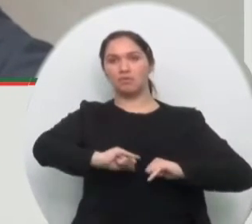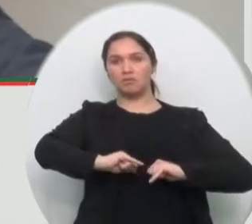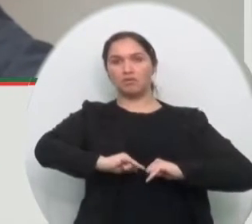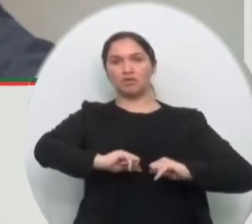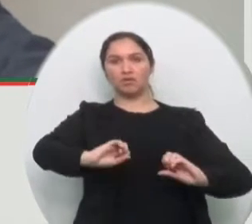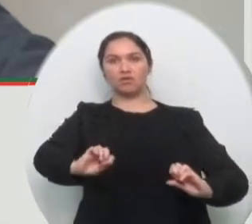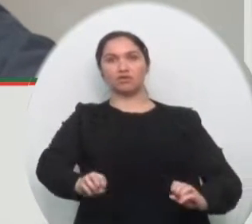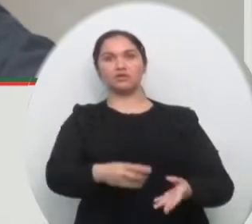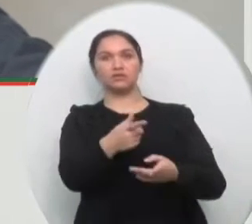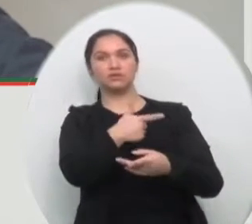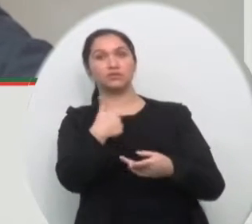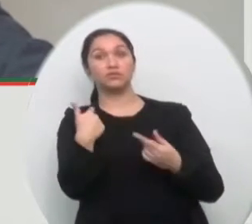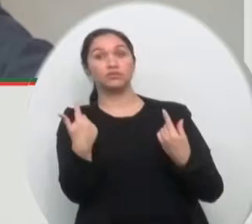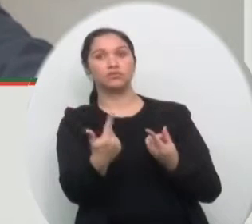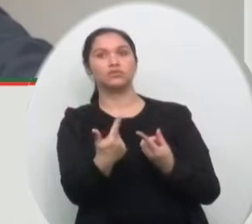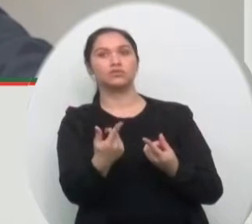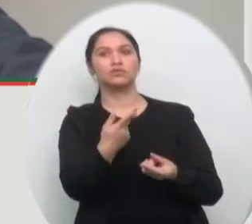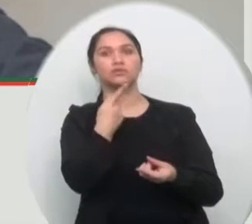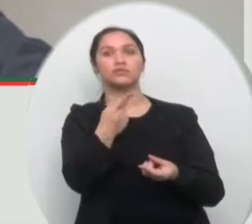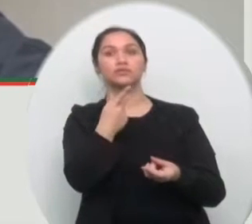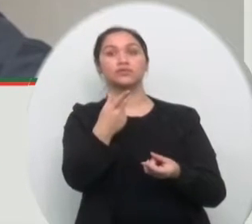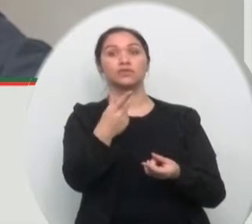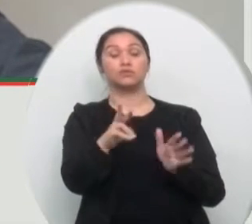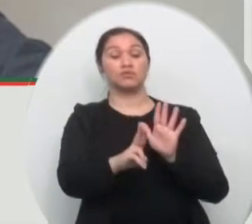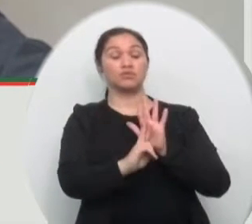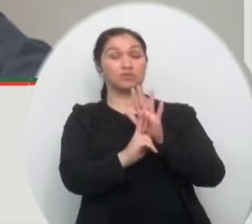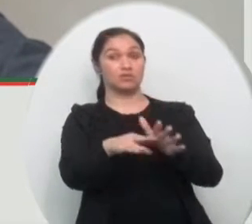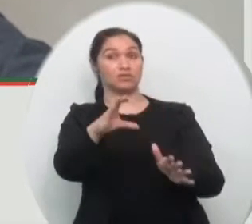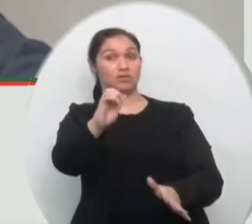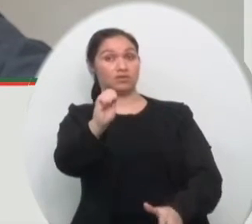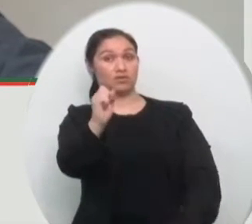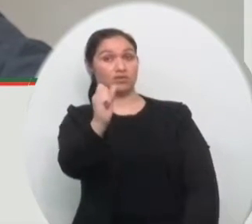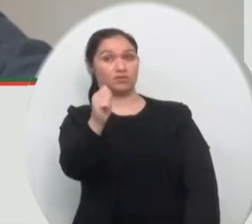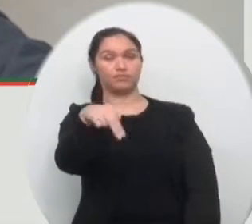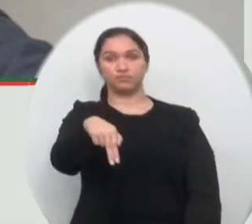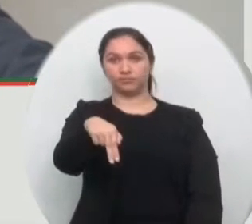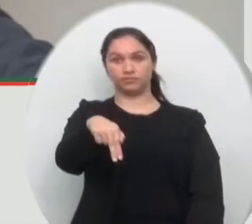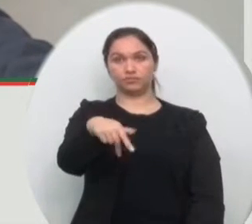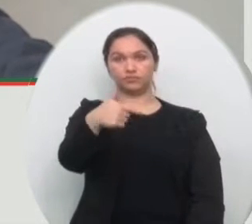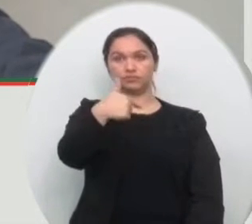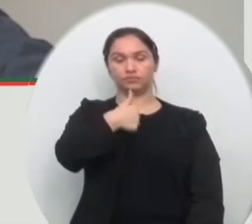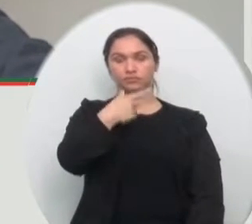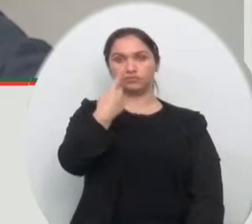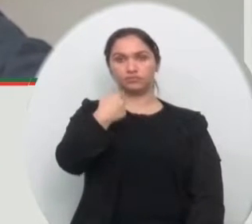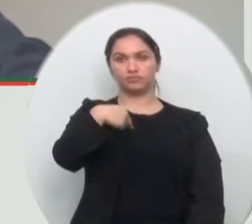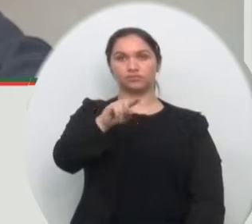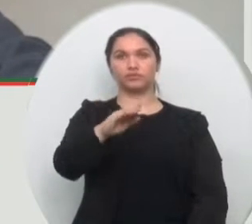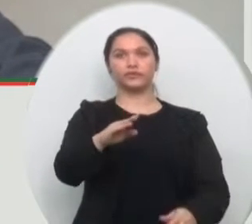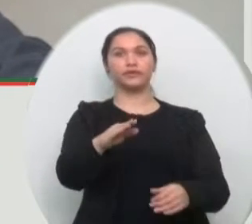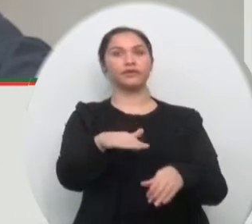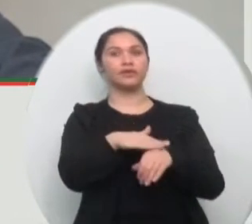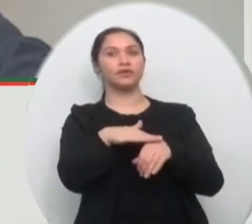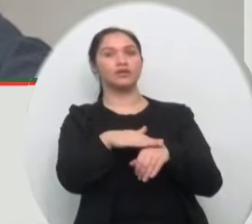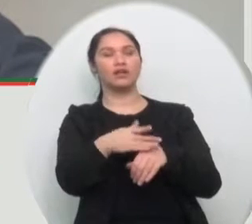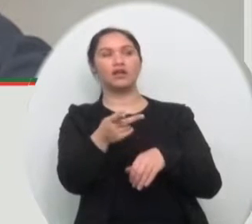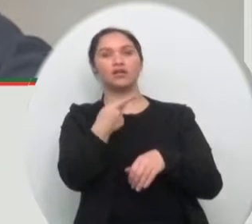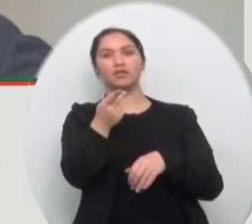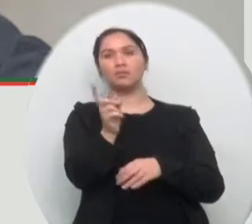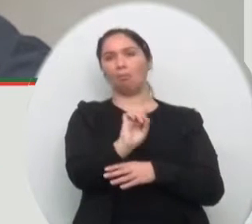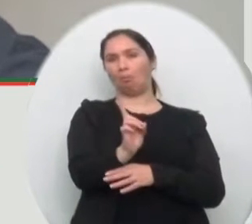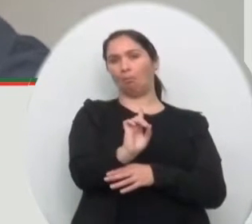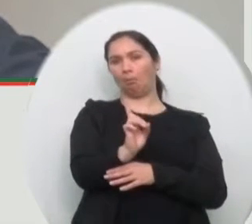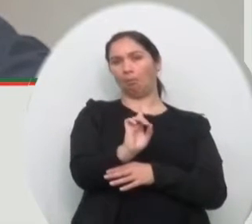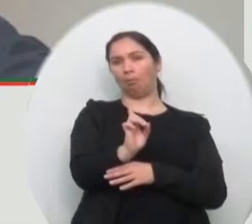não está cheirando, mas é aquele negócio. E eu conheço muito bem aquilo ali. 2, 3 vezes por semana, eu vou ali, nós temos um local de oração, mais para